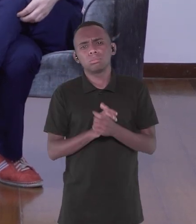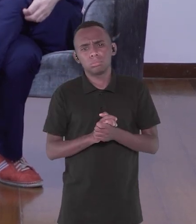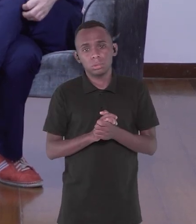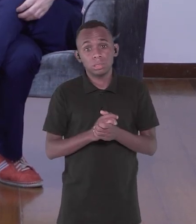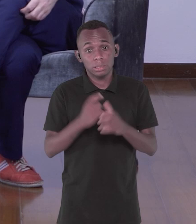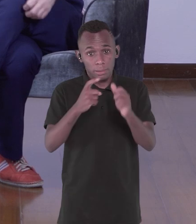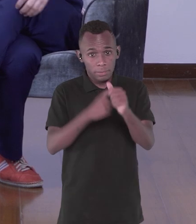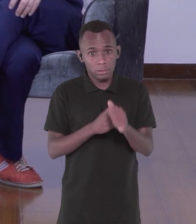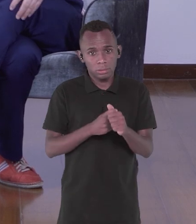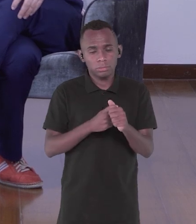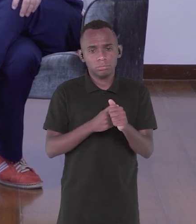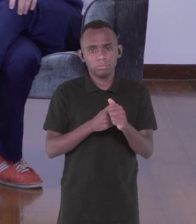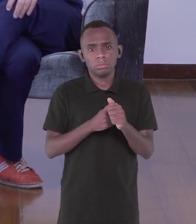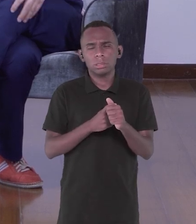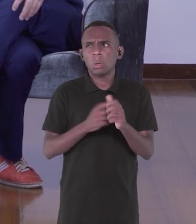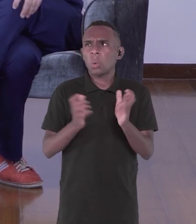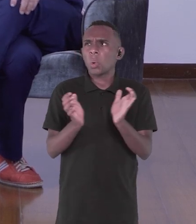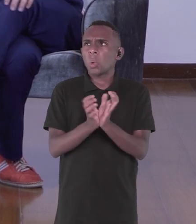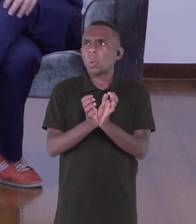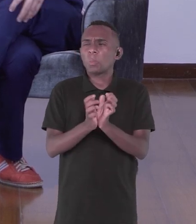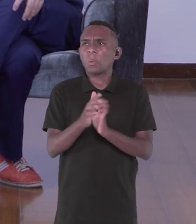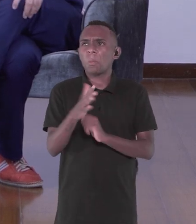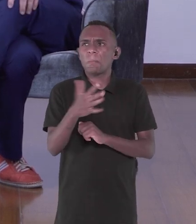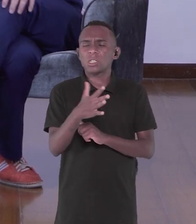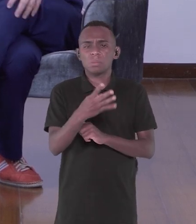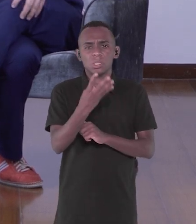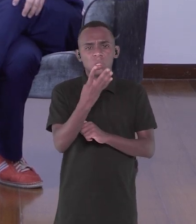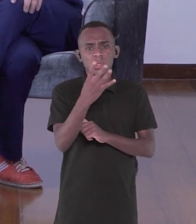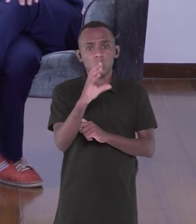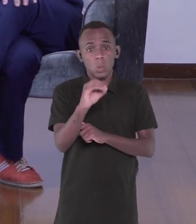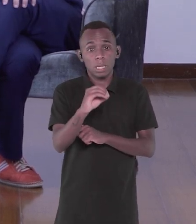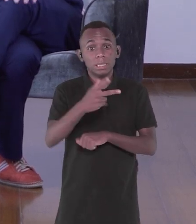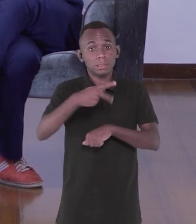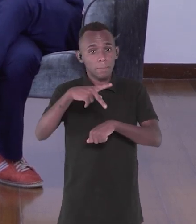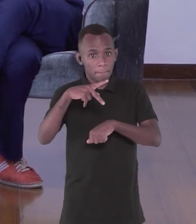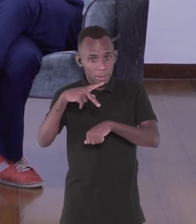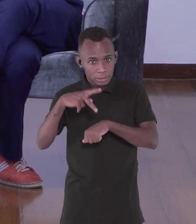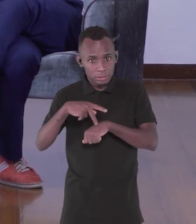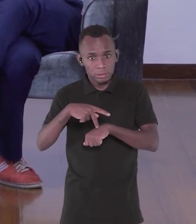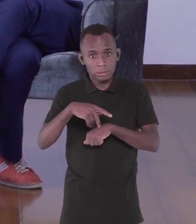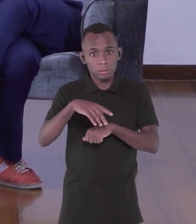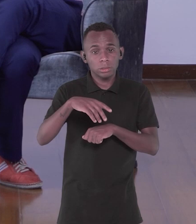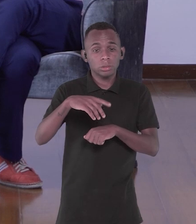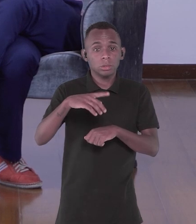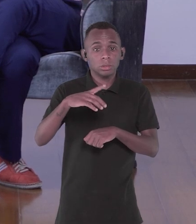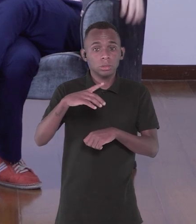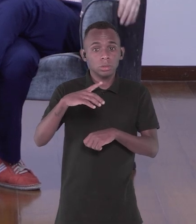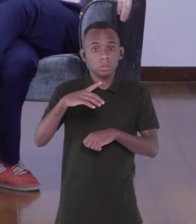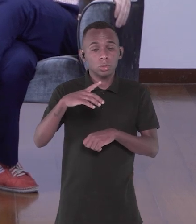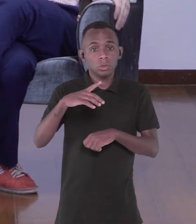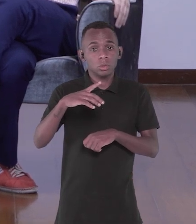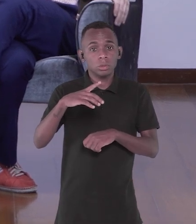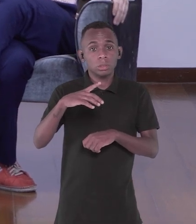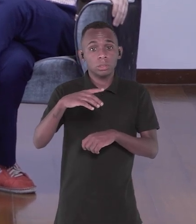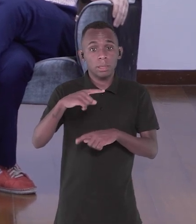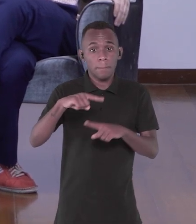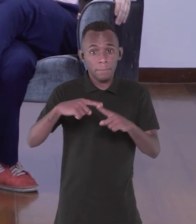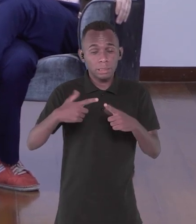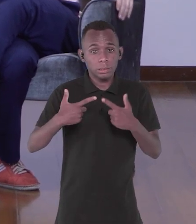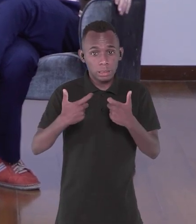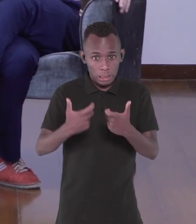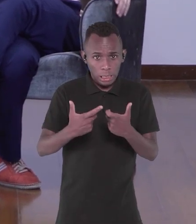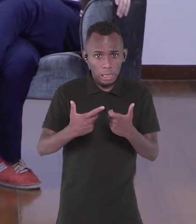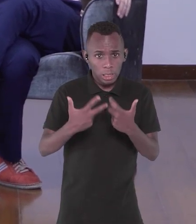Que dependem? É um grupo de mais ou menos 40 países que todos os anos... Corresponde com o número de países em guerra